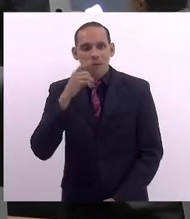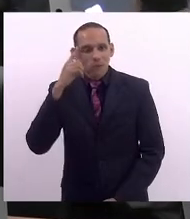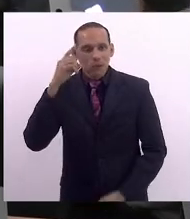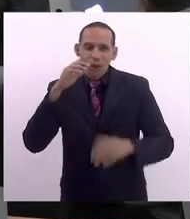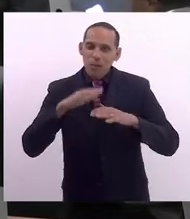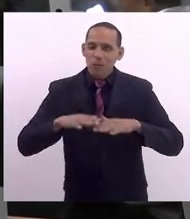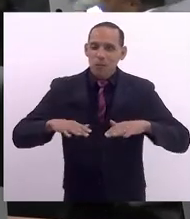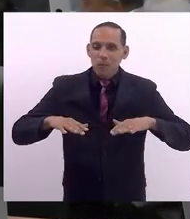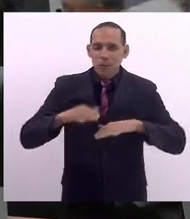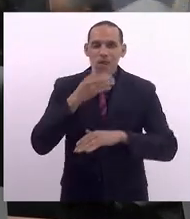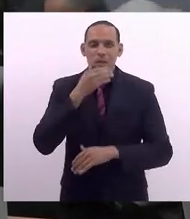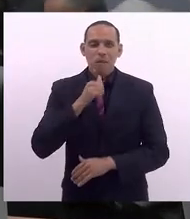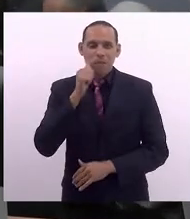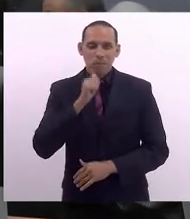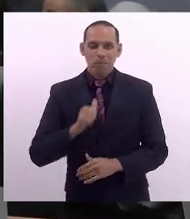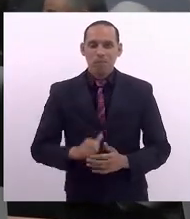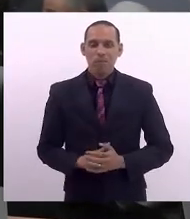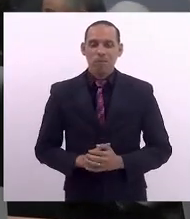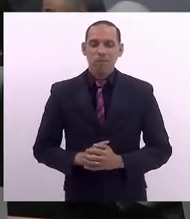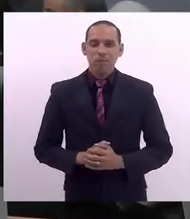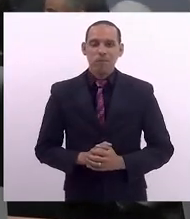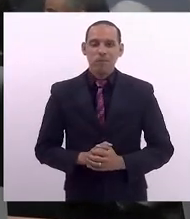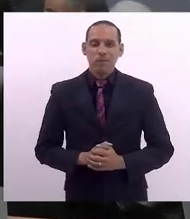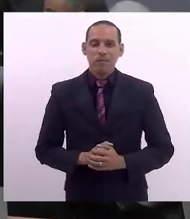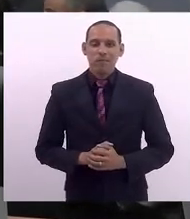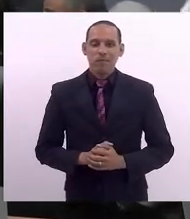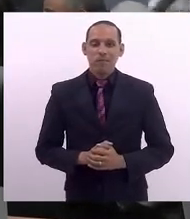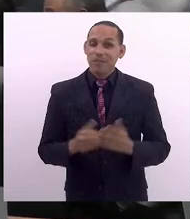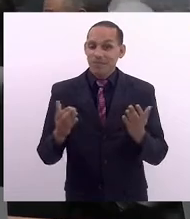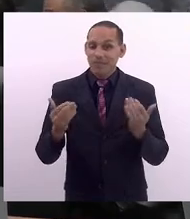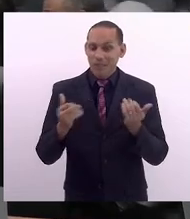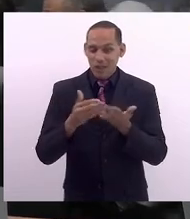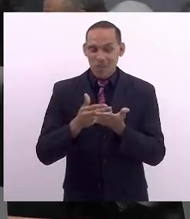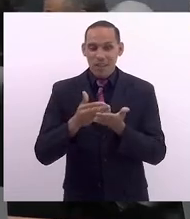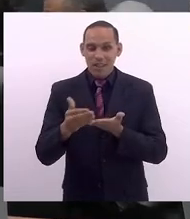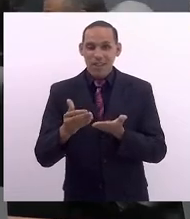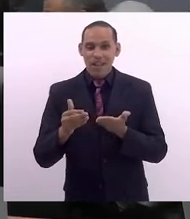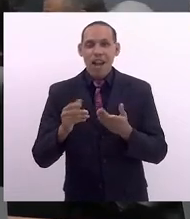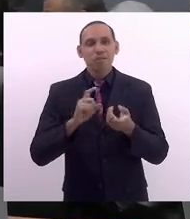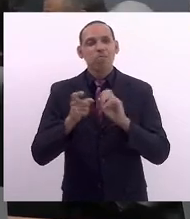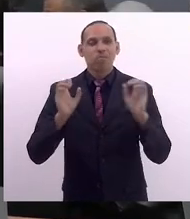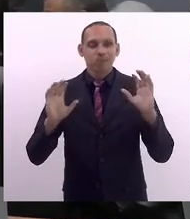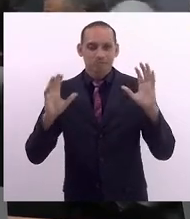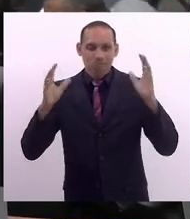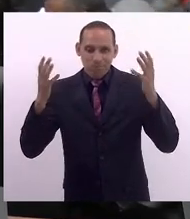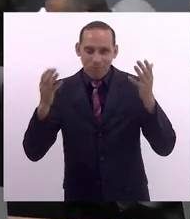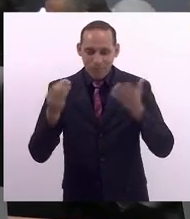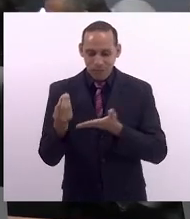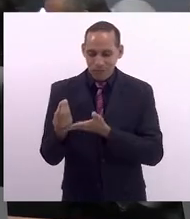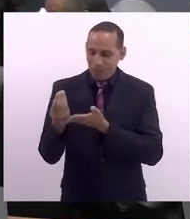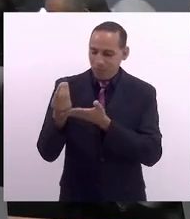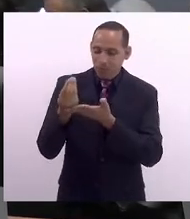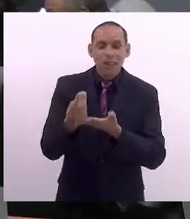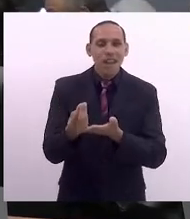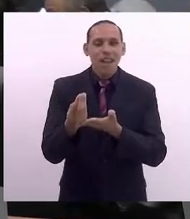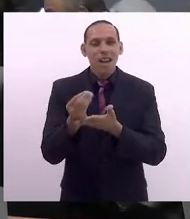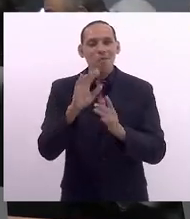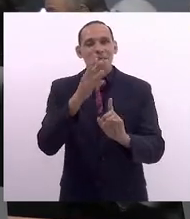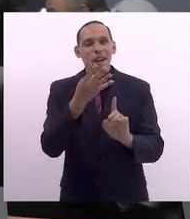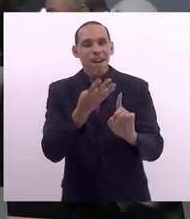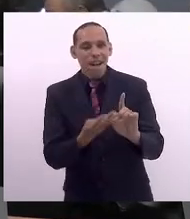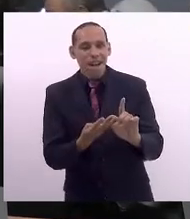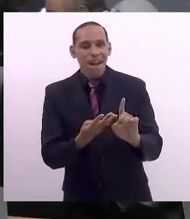a todos e a todas. Vamos dar início à nossa sessão solene de entrega de